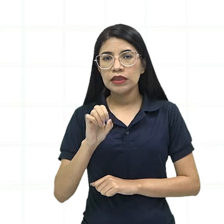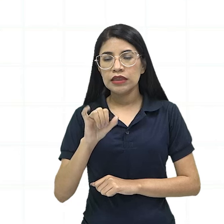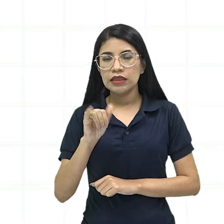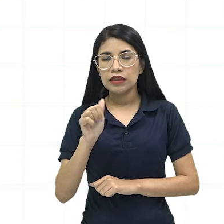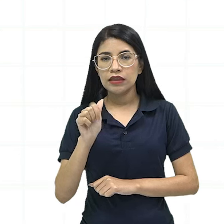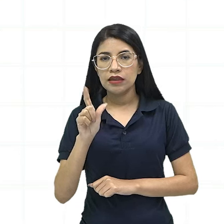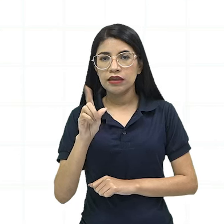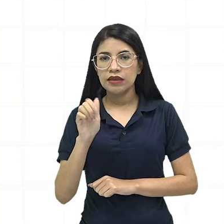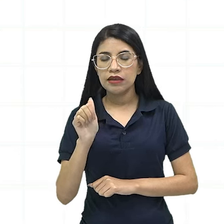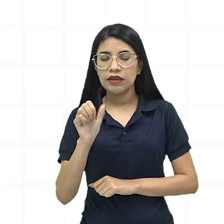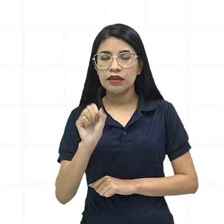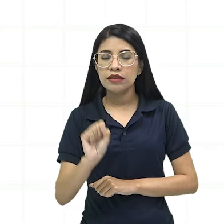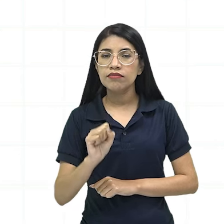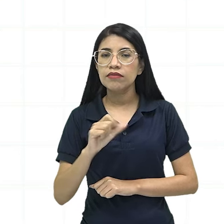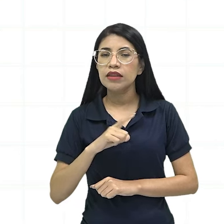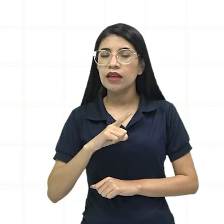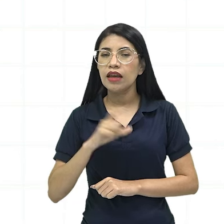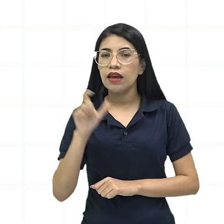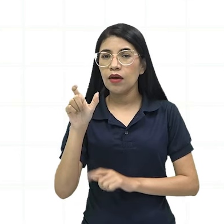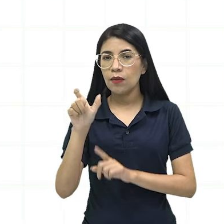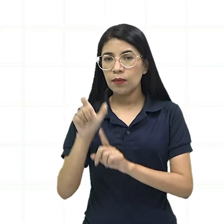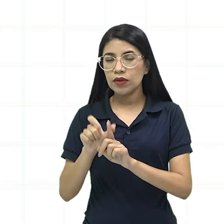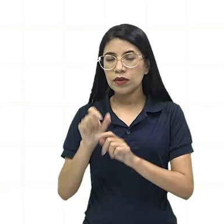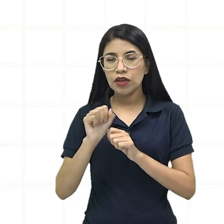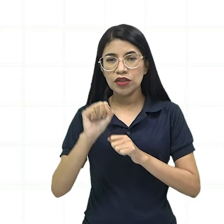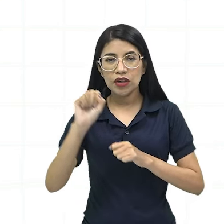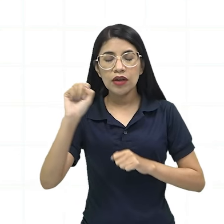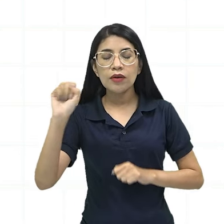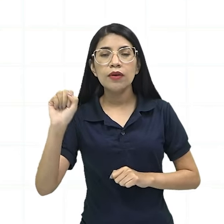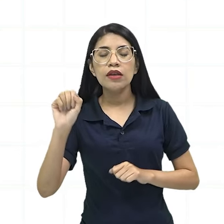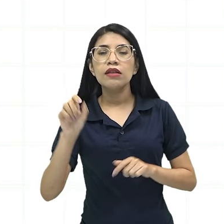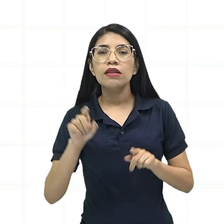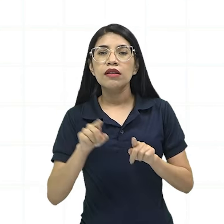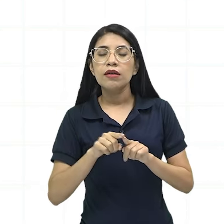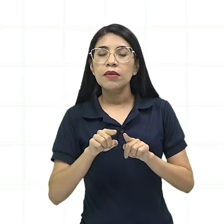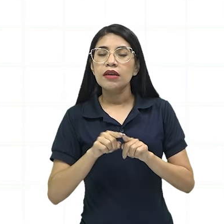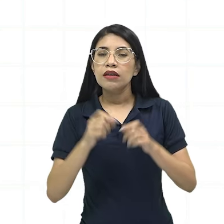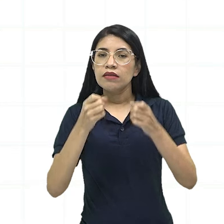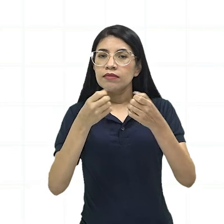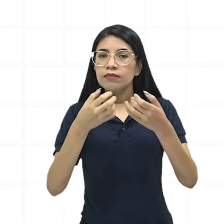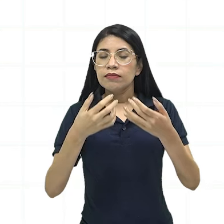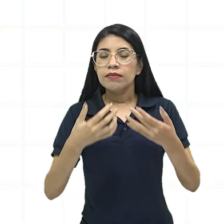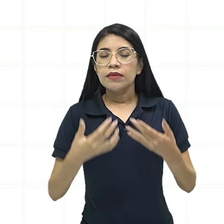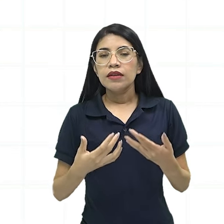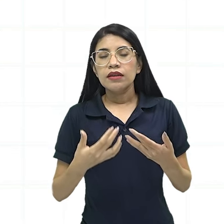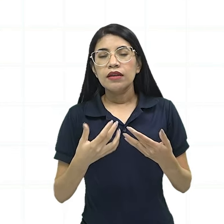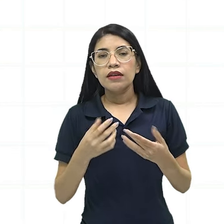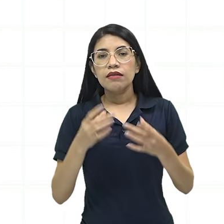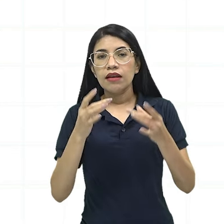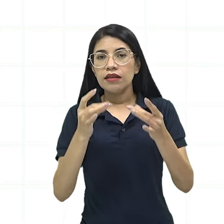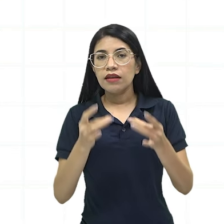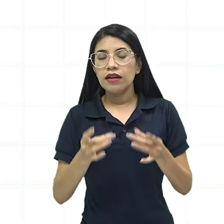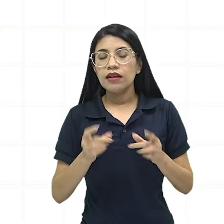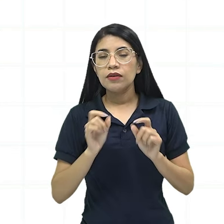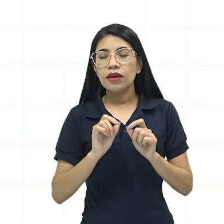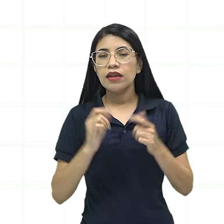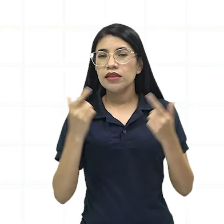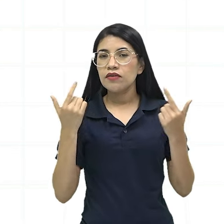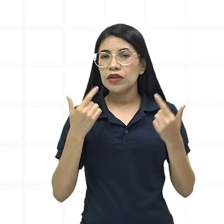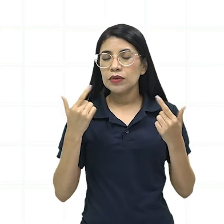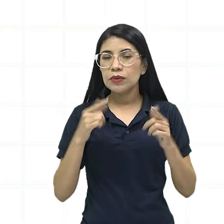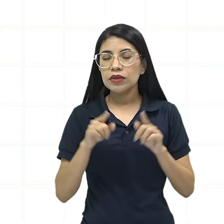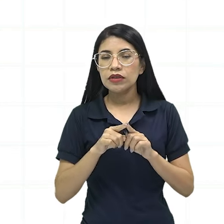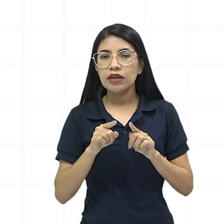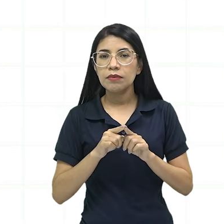né? Então aí nós temos o herói épico ali que vai contar as aventuras,